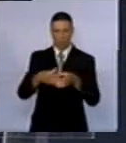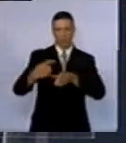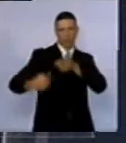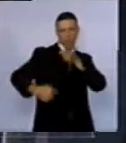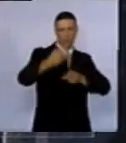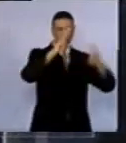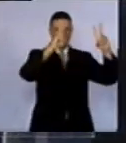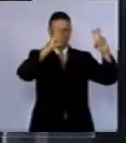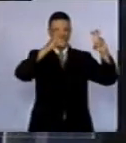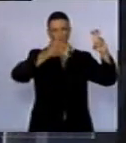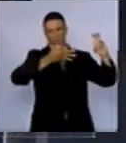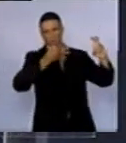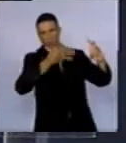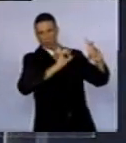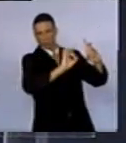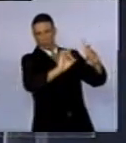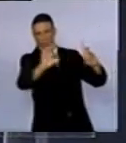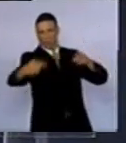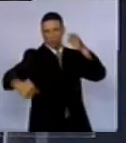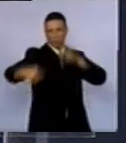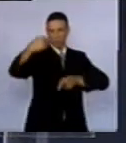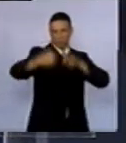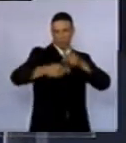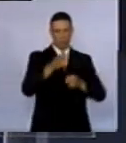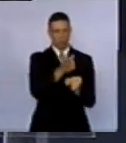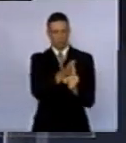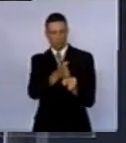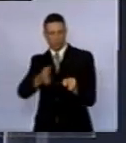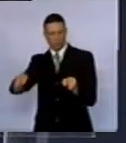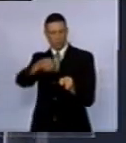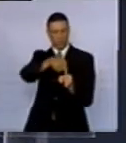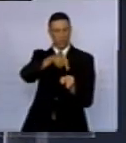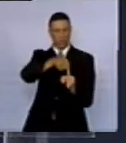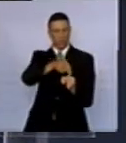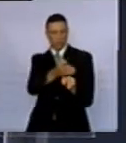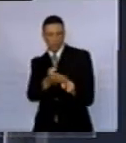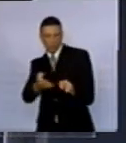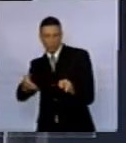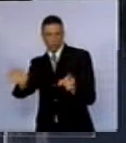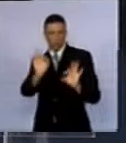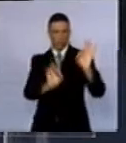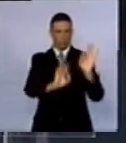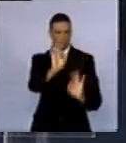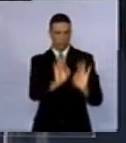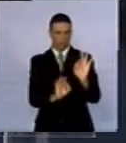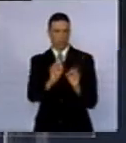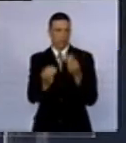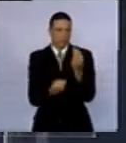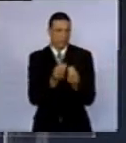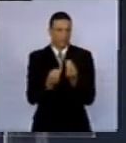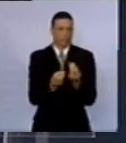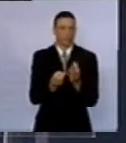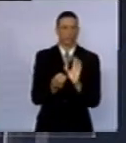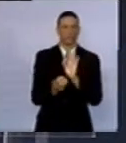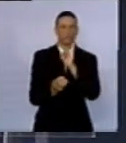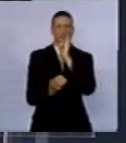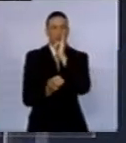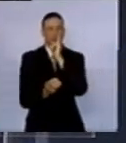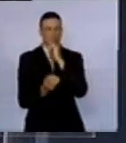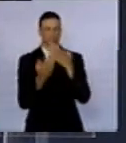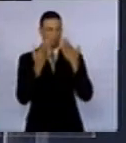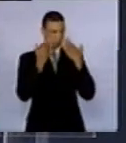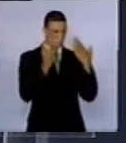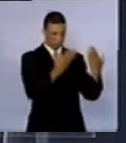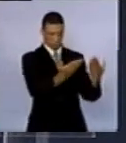diversos pontos de vista sobre o marco legal da comunicação audiovisual de acesso condicionado. Diante dos representantes